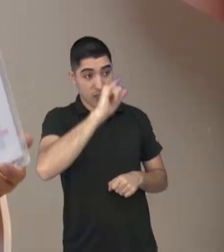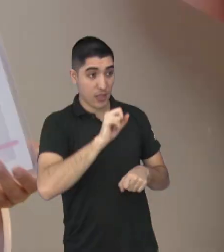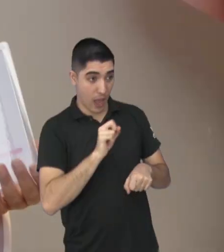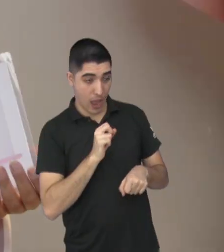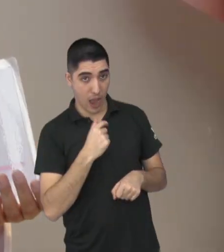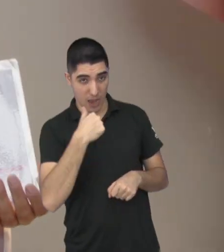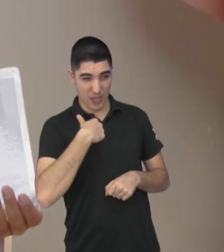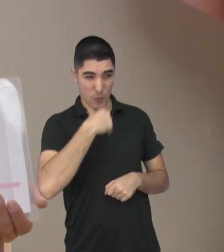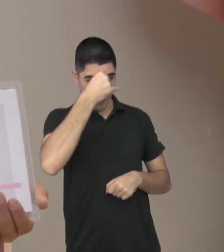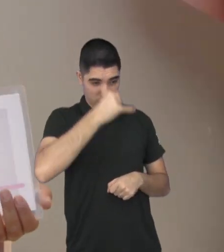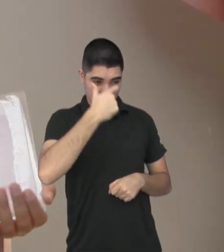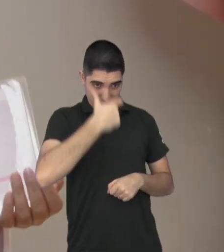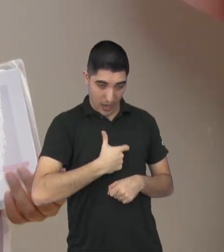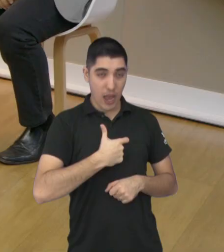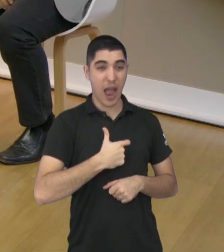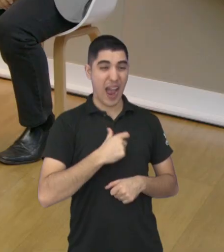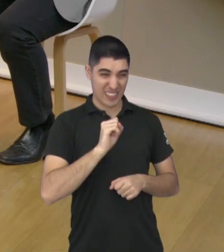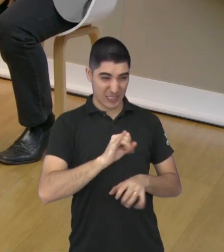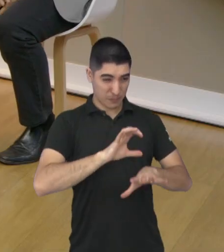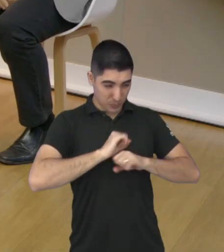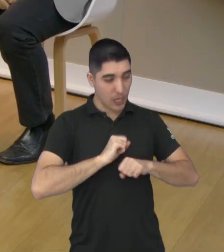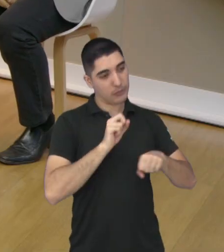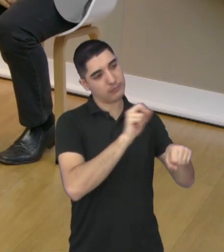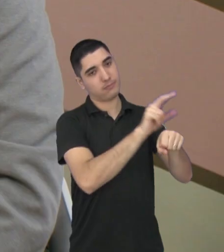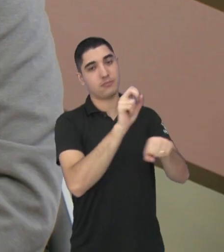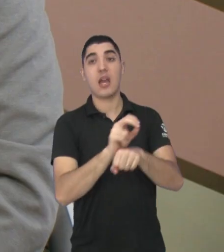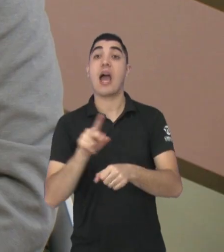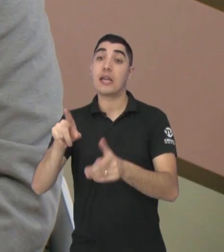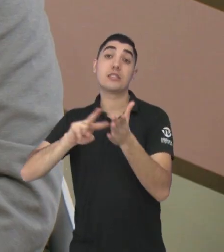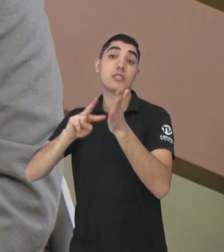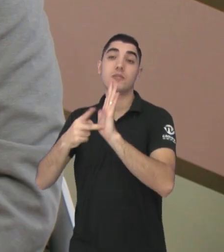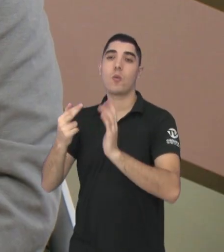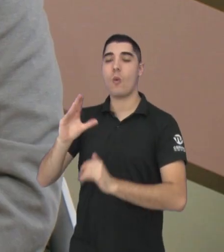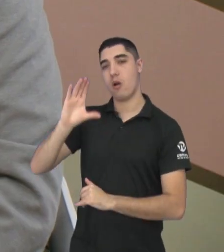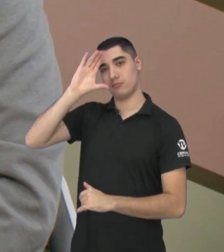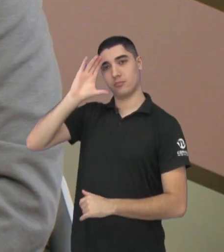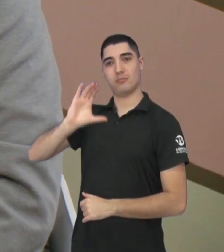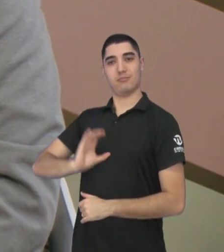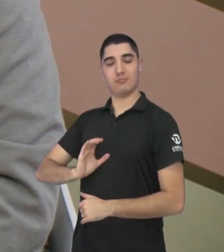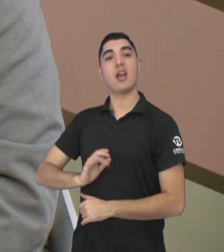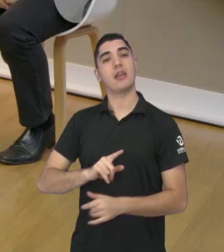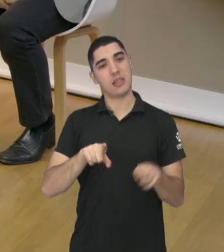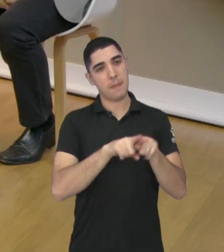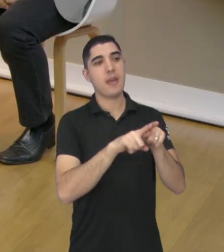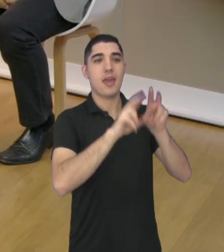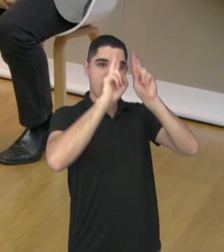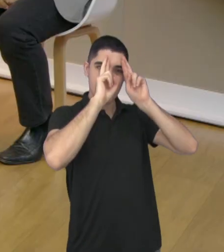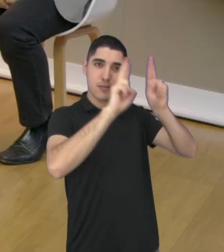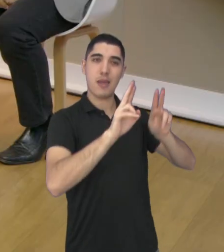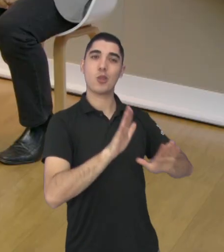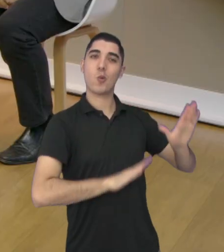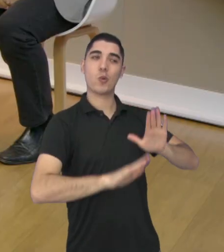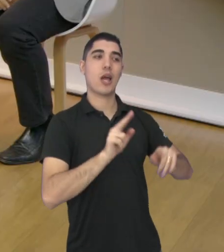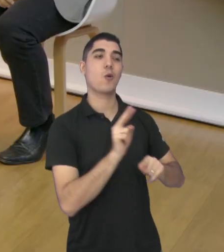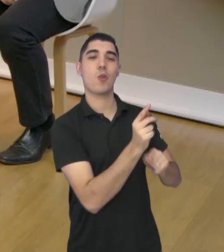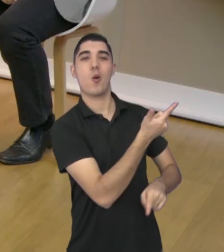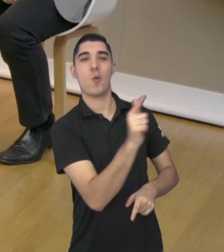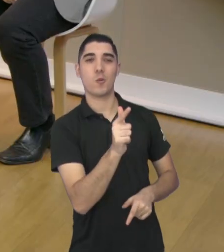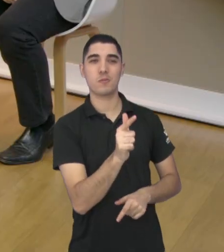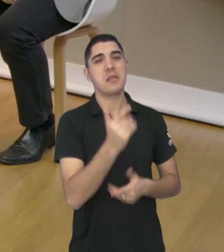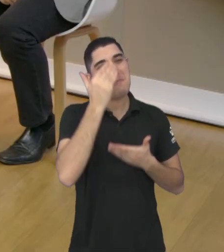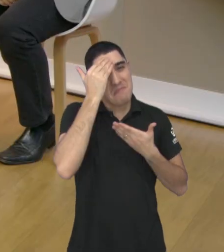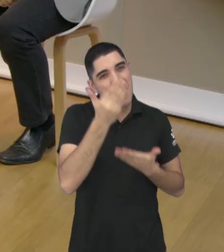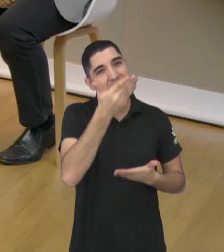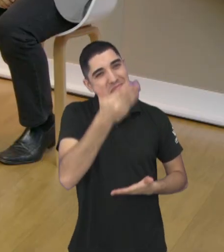vou transmitir, né, doutor? Isso é uma questão de cidadania. Cidadania e respeito, né? Respeito. Cuidado, É zelo isso. com o próximo. Zelo com o próximo.